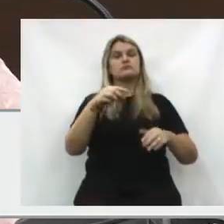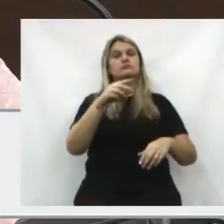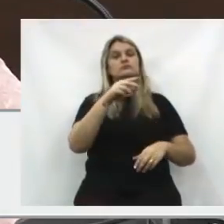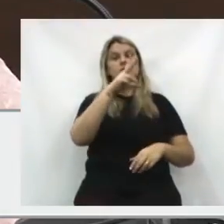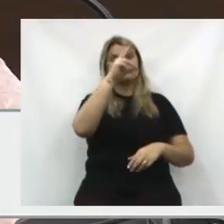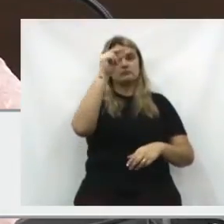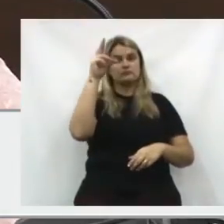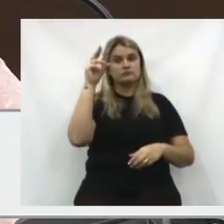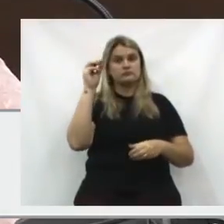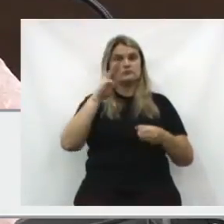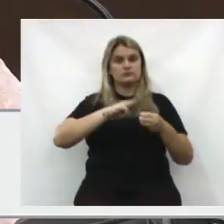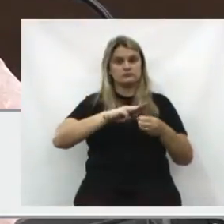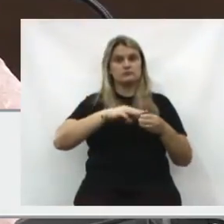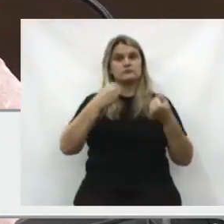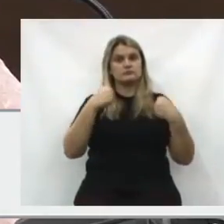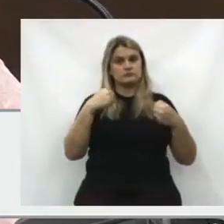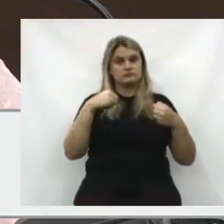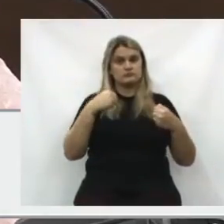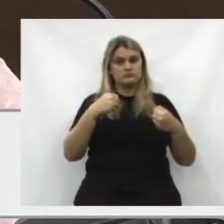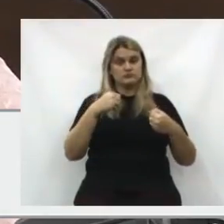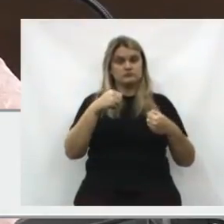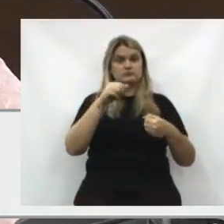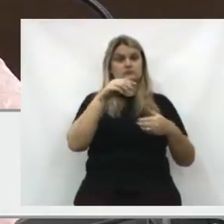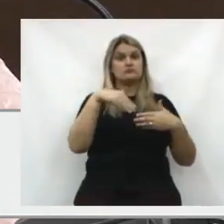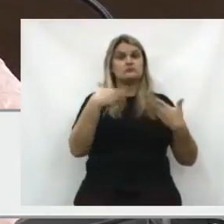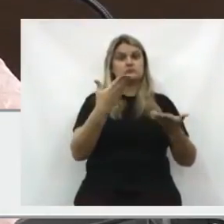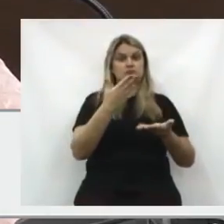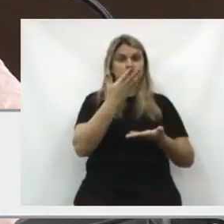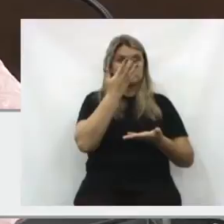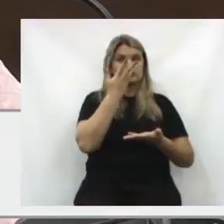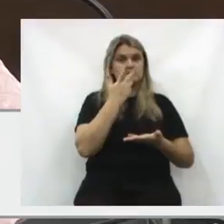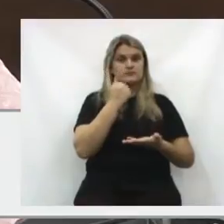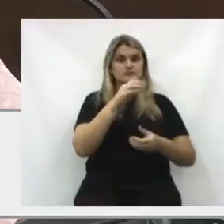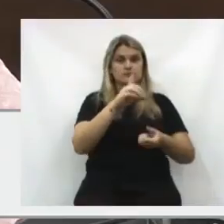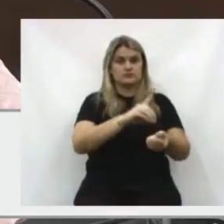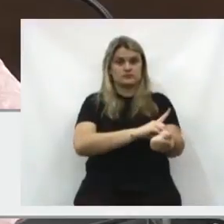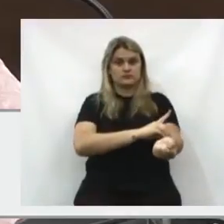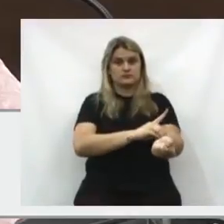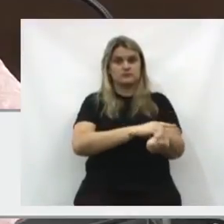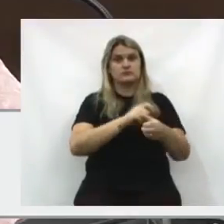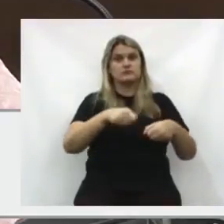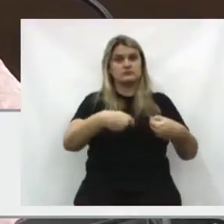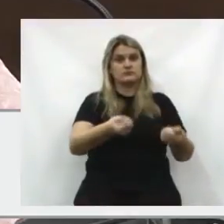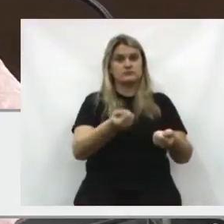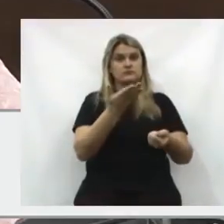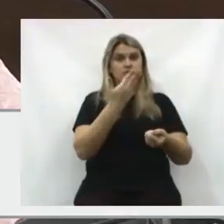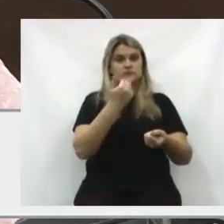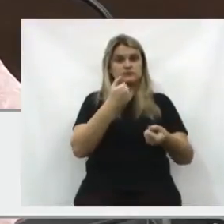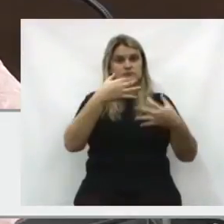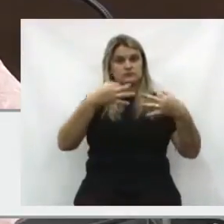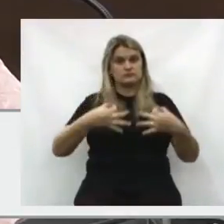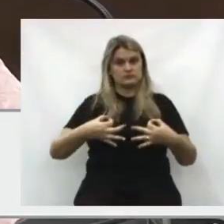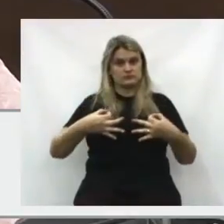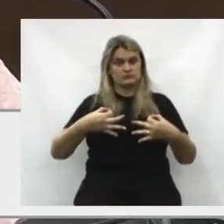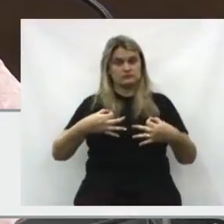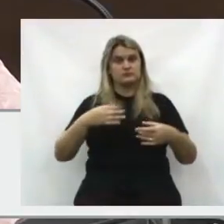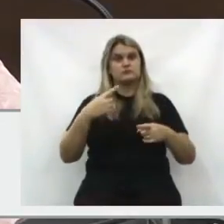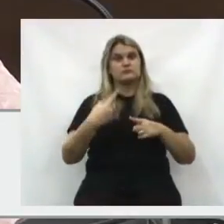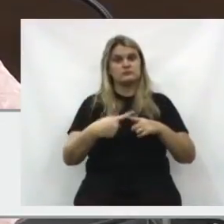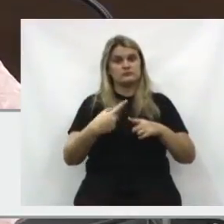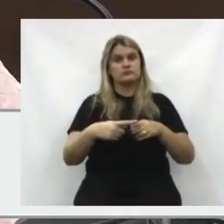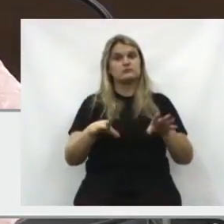deve o Poder Público Municipal fornecer aos portadores de diabetes alimentação adequada às